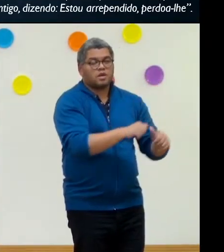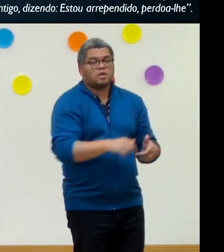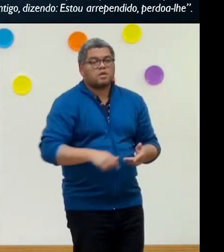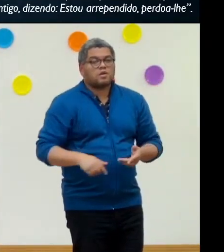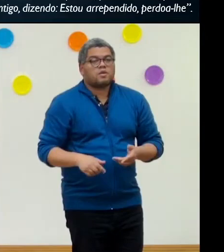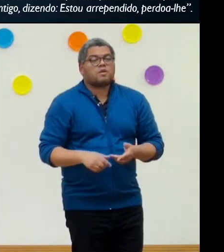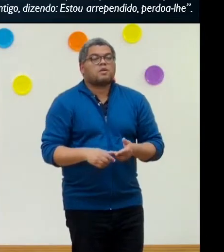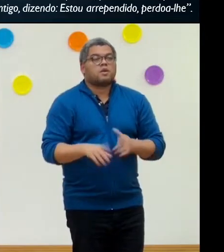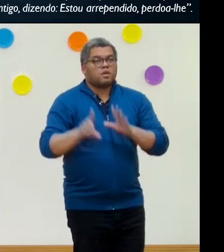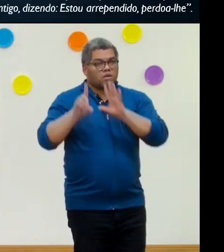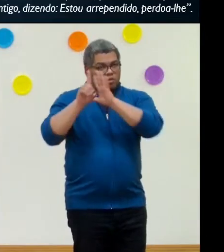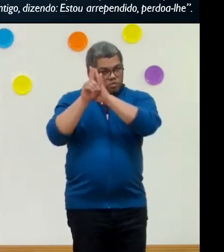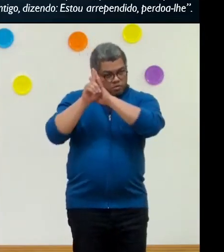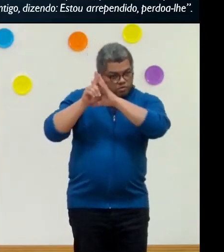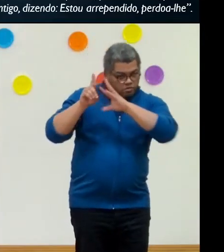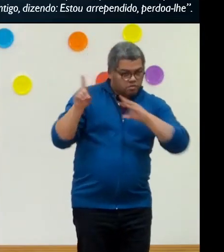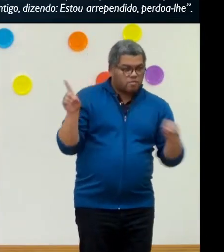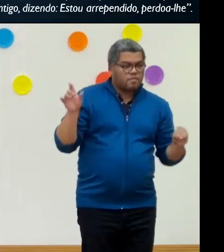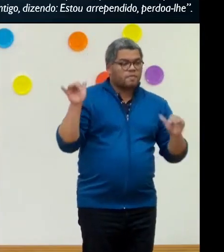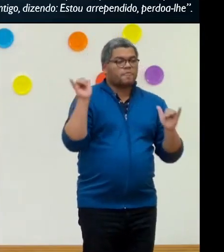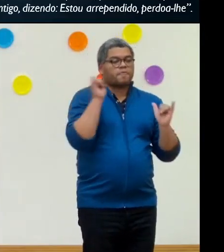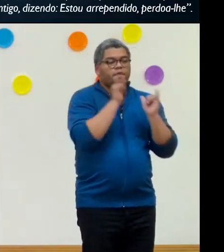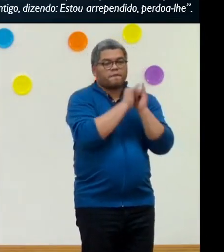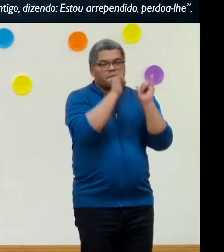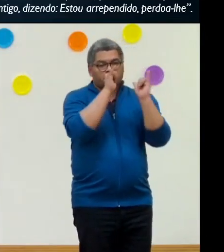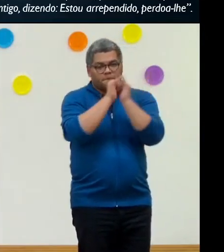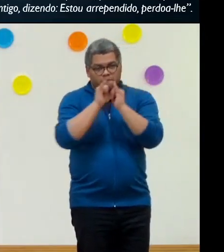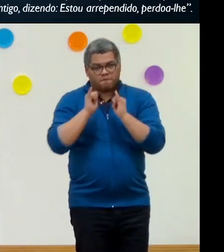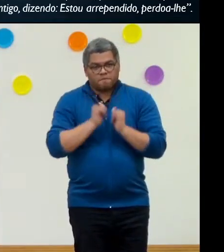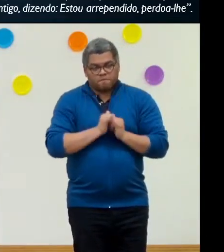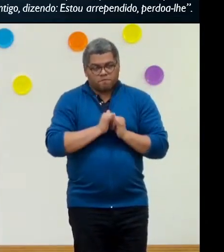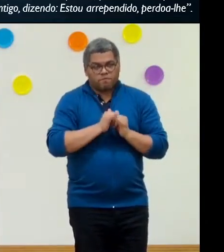Sejamos imitadores dele. Perdoe. Perdoe.